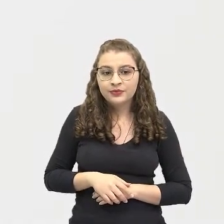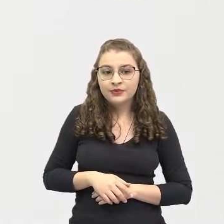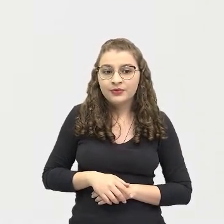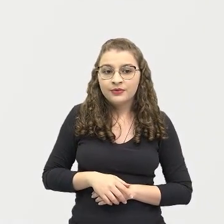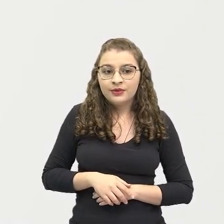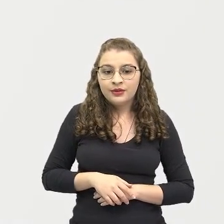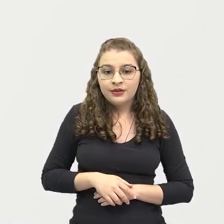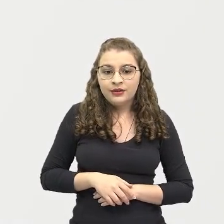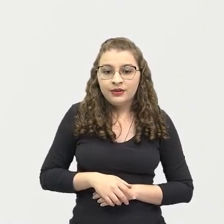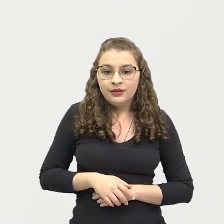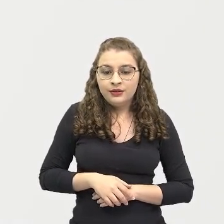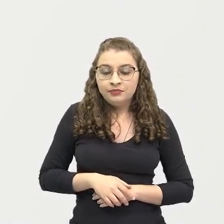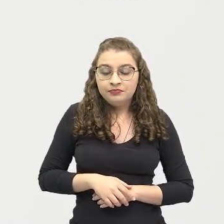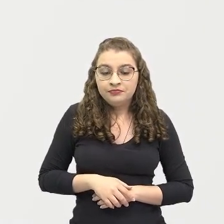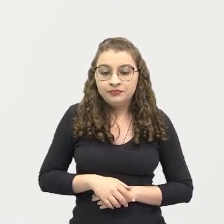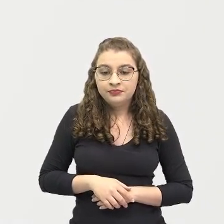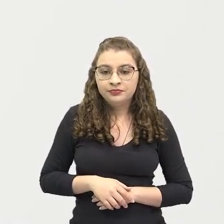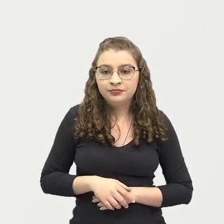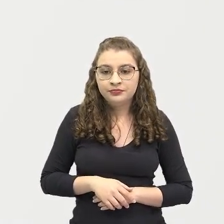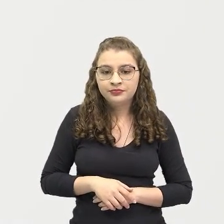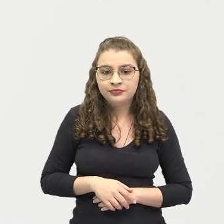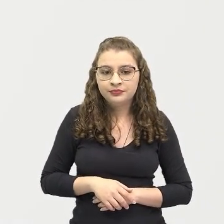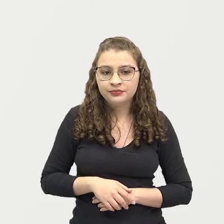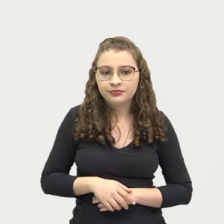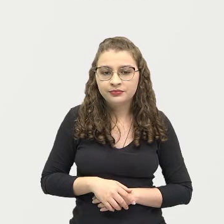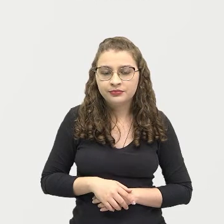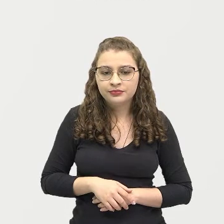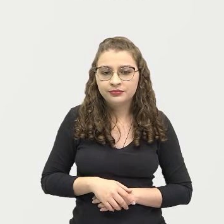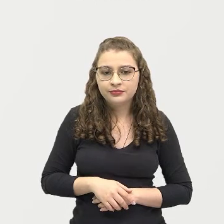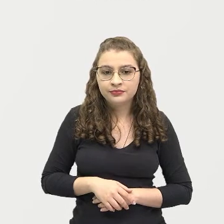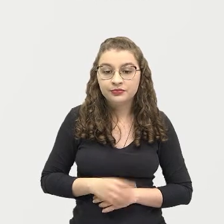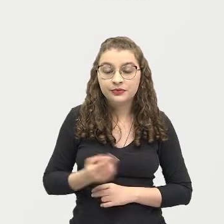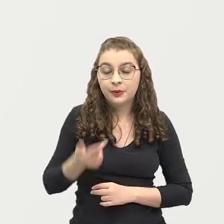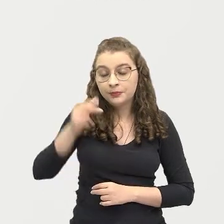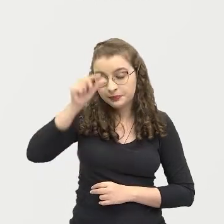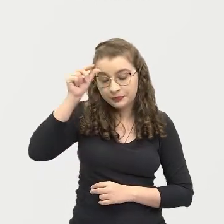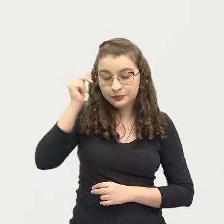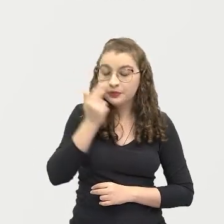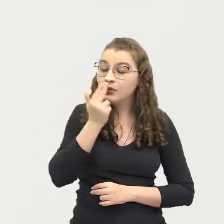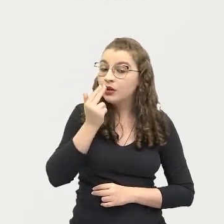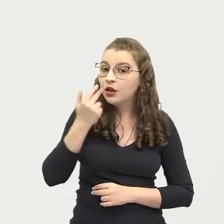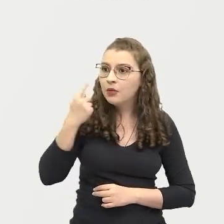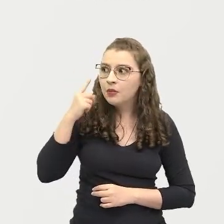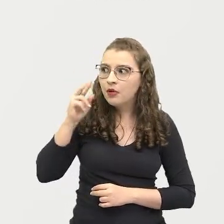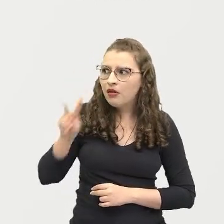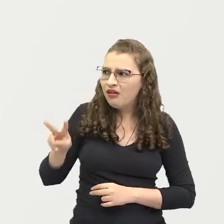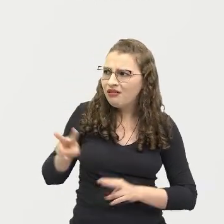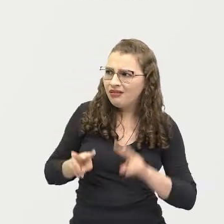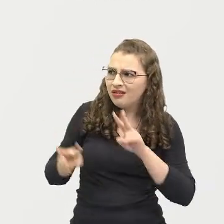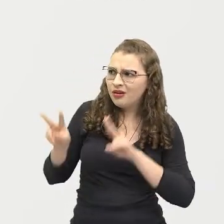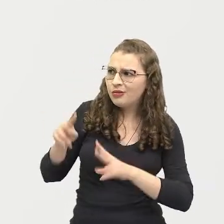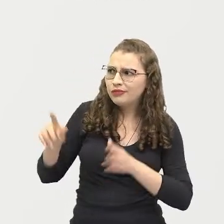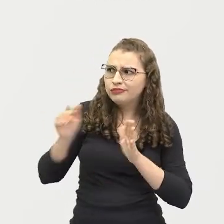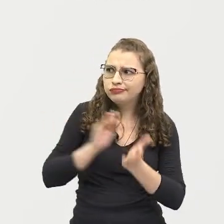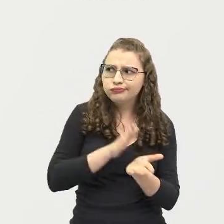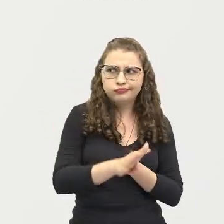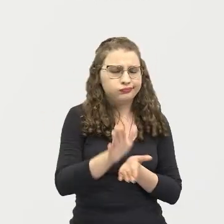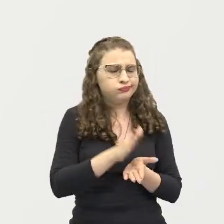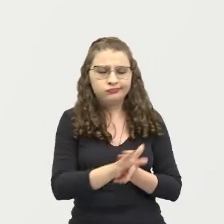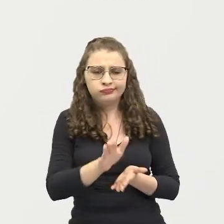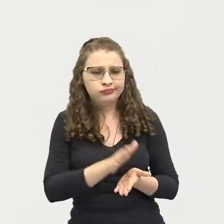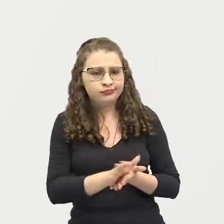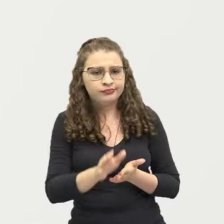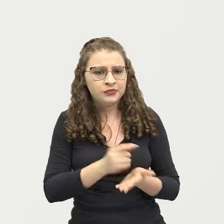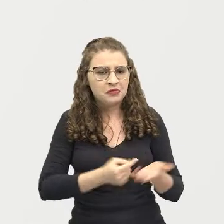Lobato, olha só, chamou a atenção do público para a exposição, ao publicar no jornal Estado de São Paulo